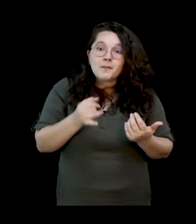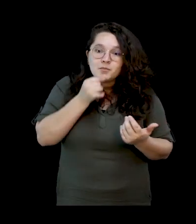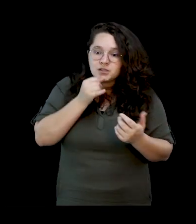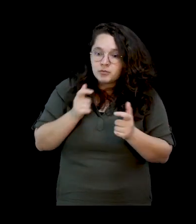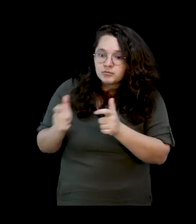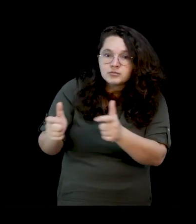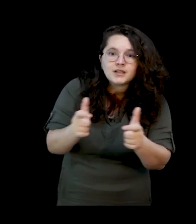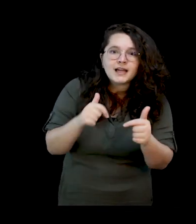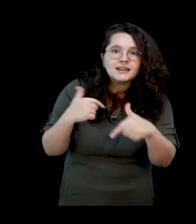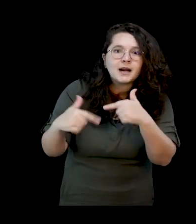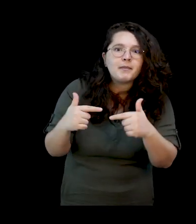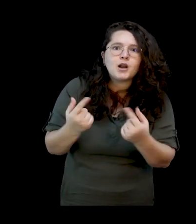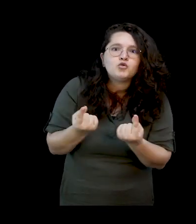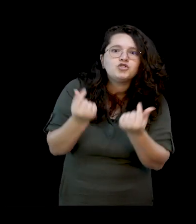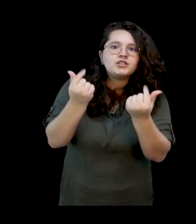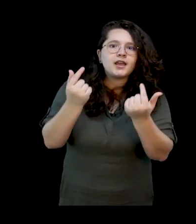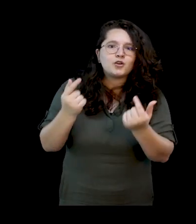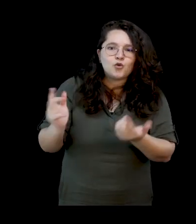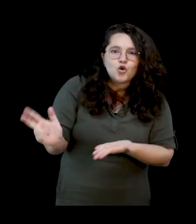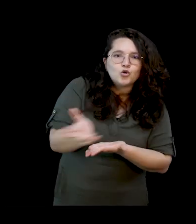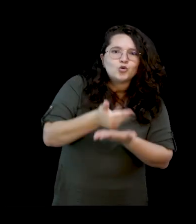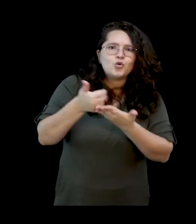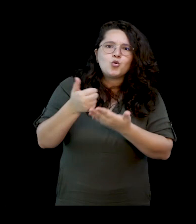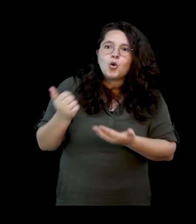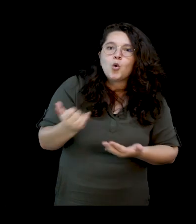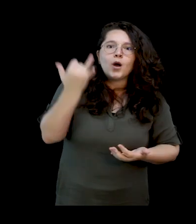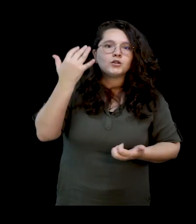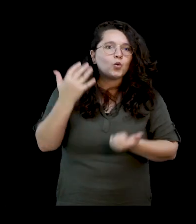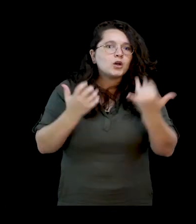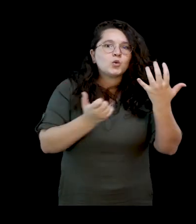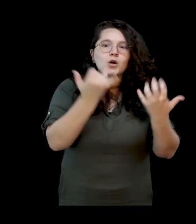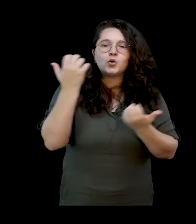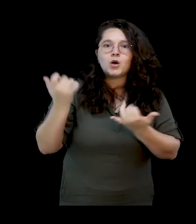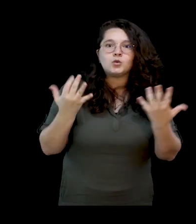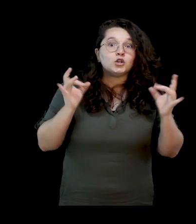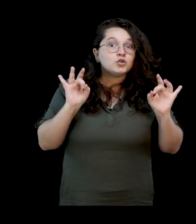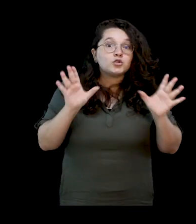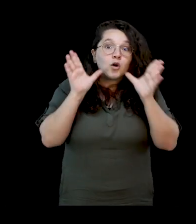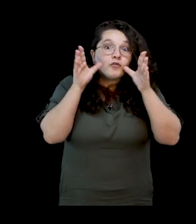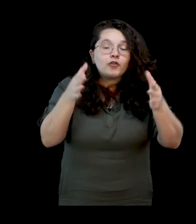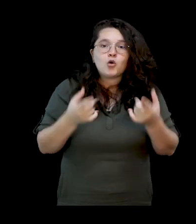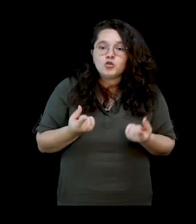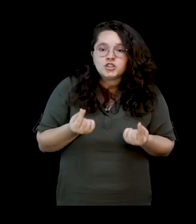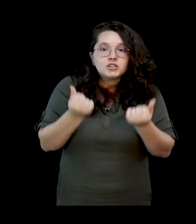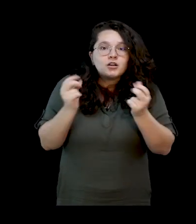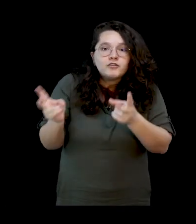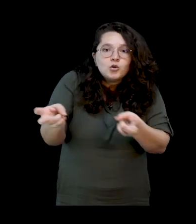estão as condições de trabalho? Quanto isto rende? Quanto isto não rende?